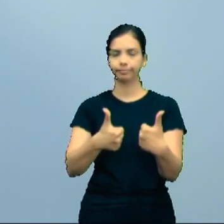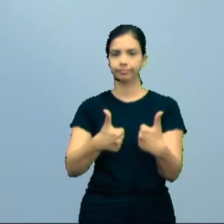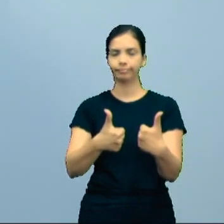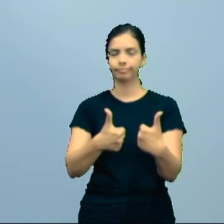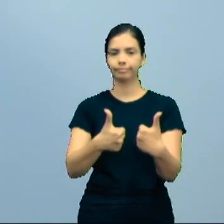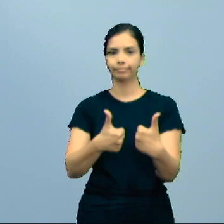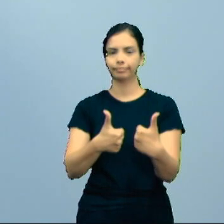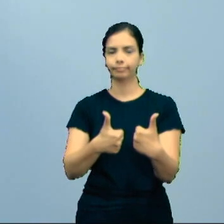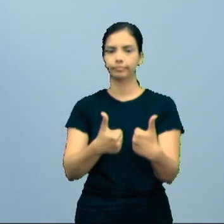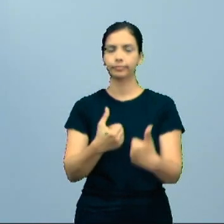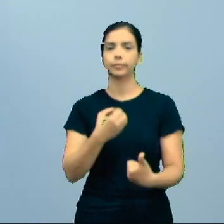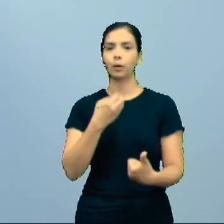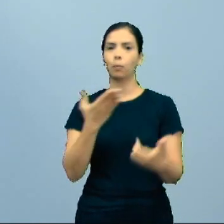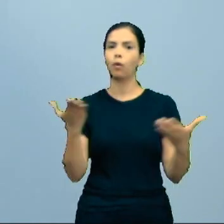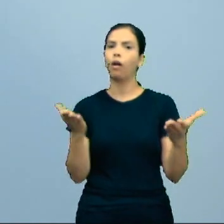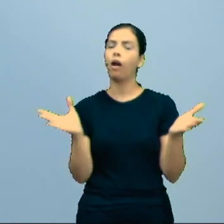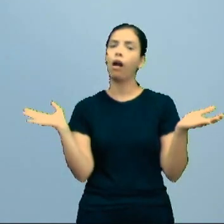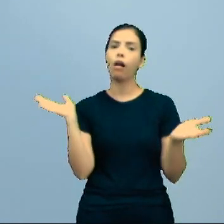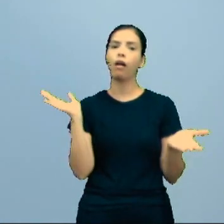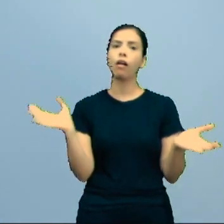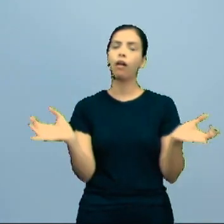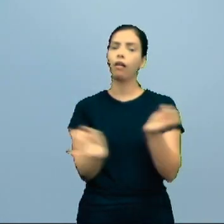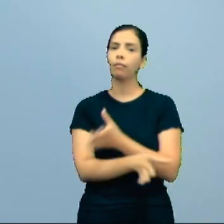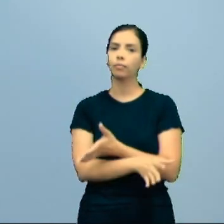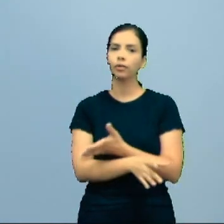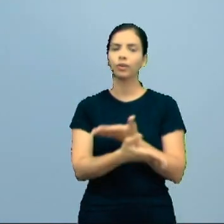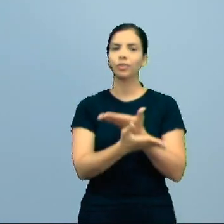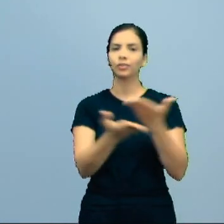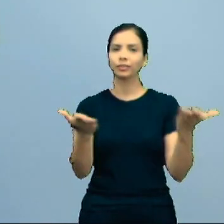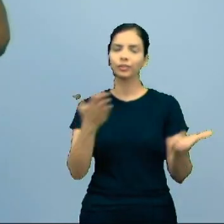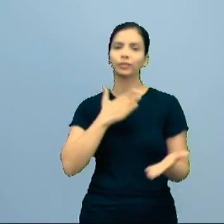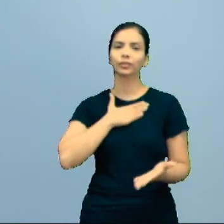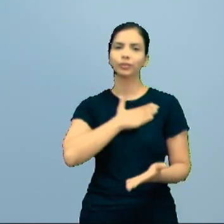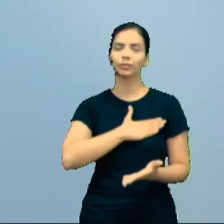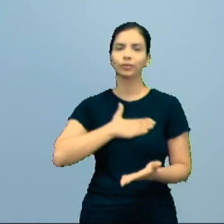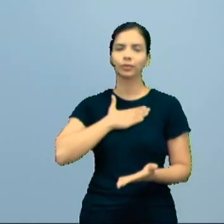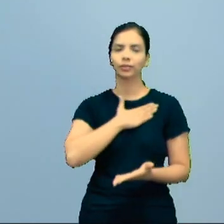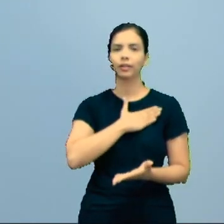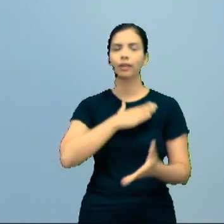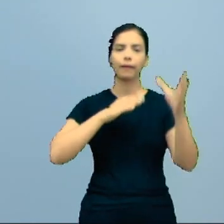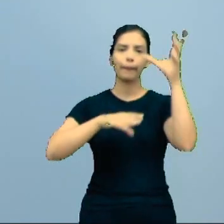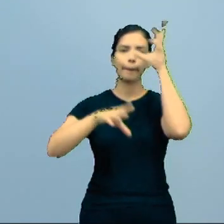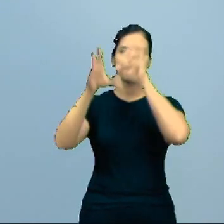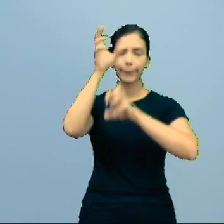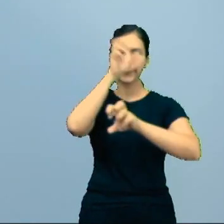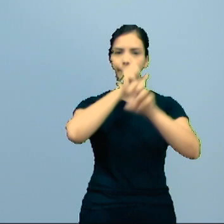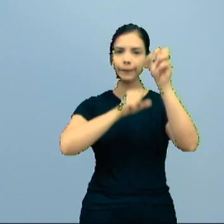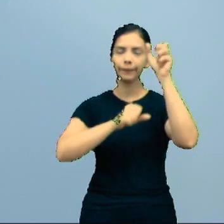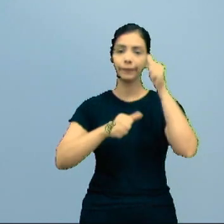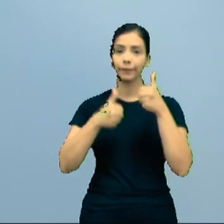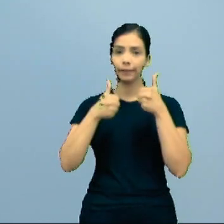Tranquilo? Bom, por hoje é só. Espero que vocês tenham gostado, espero que vocês tenham aprendido.